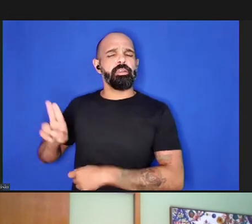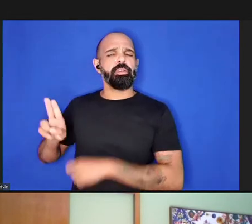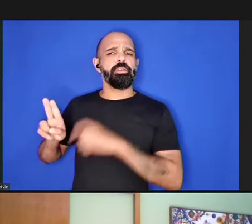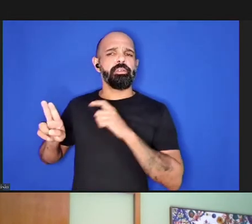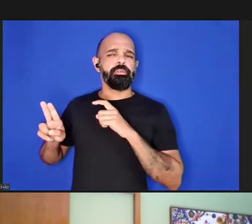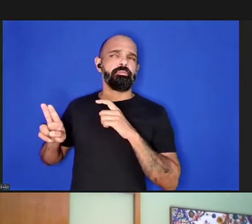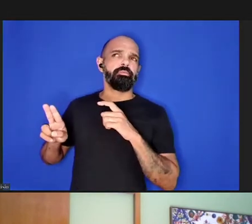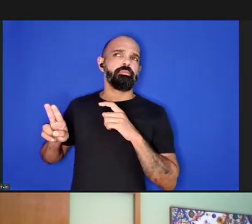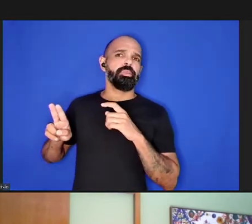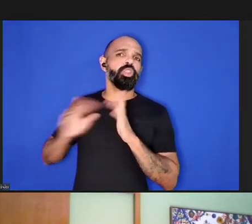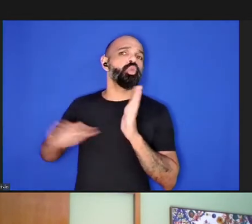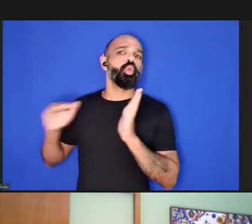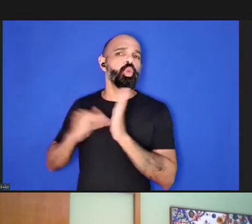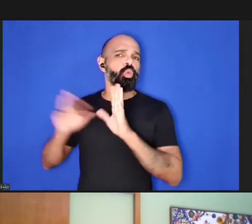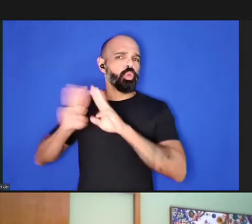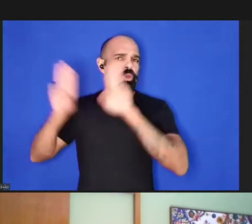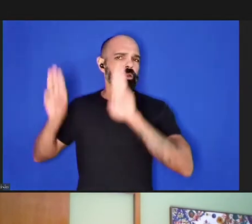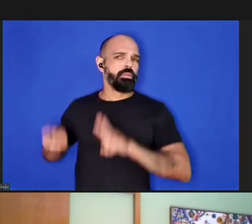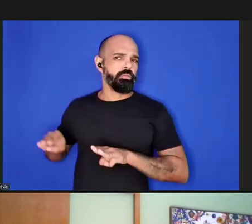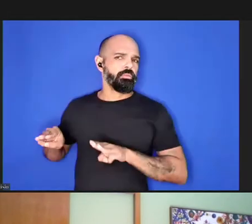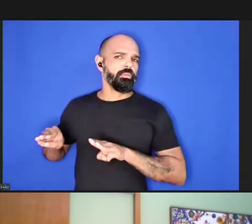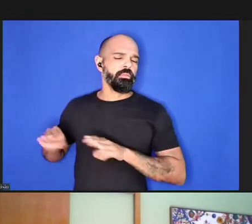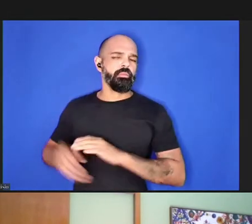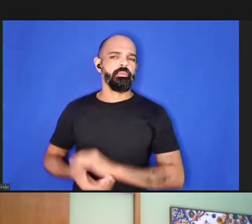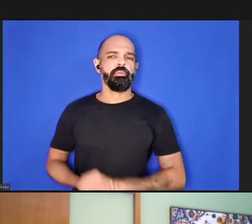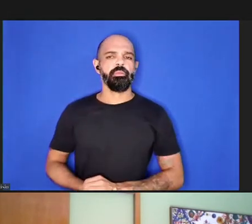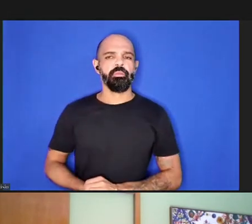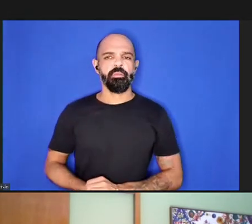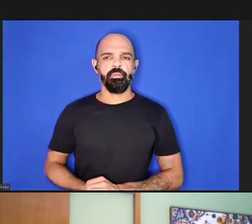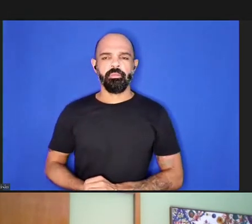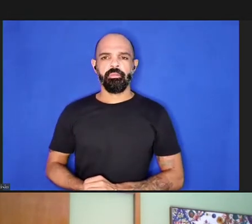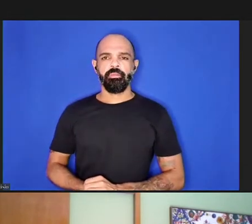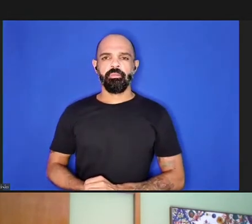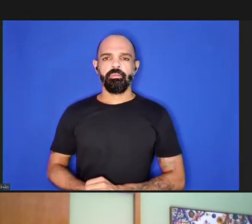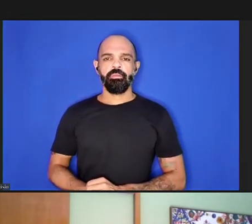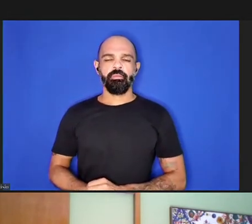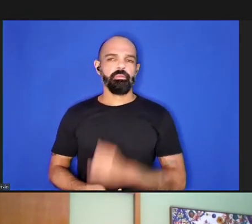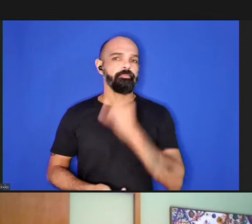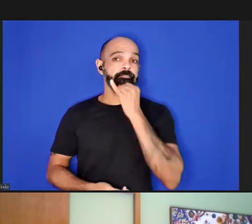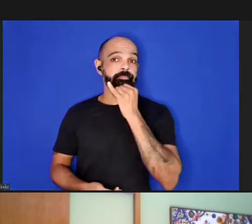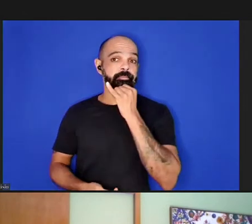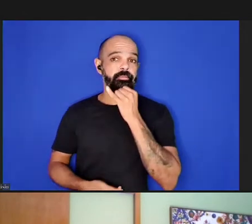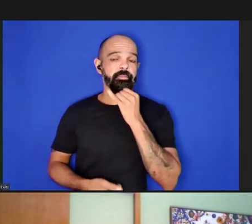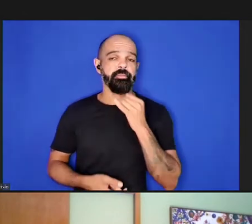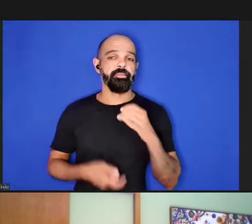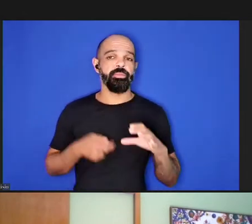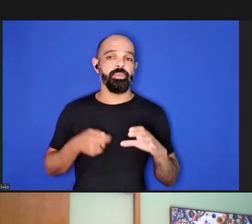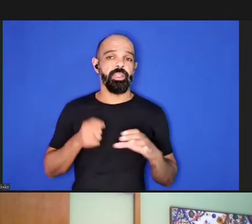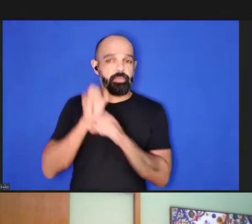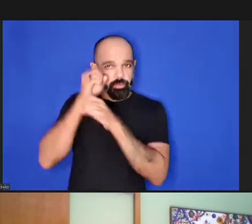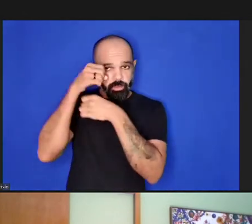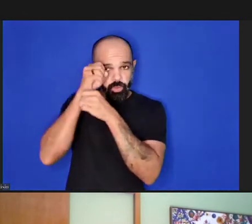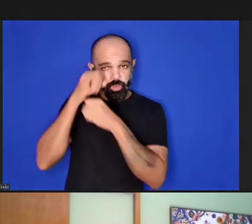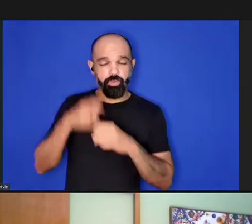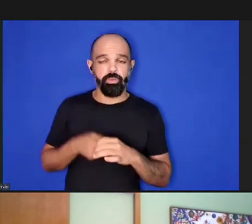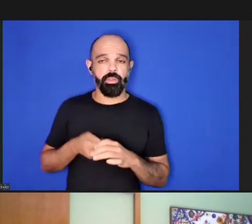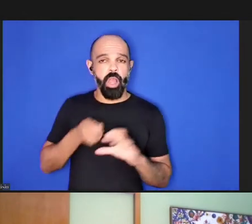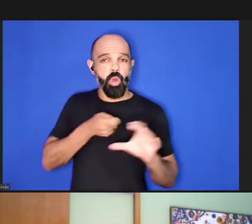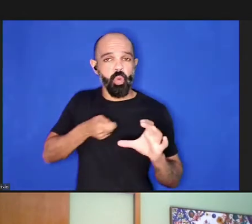em todos os museus, como a lupa, microscópio.